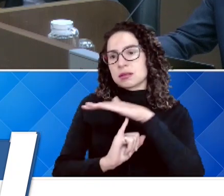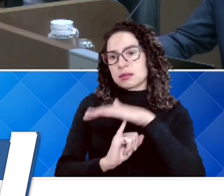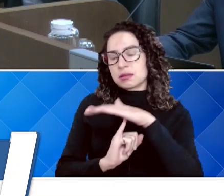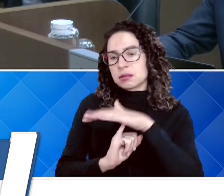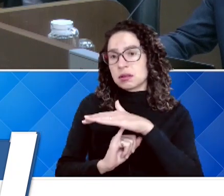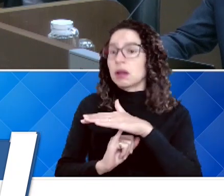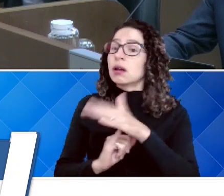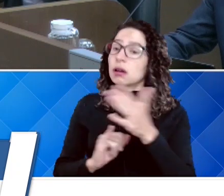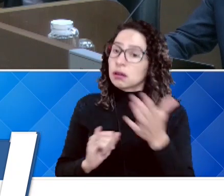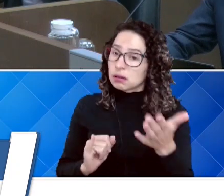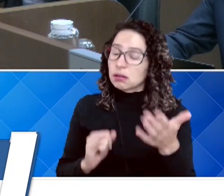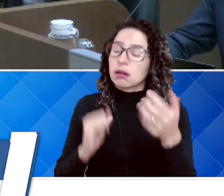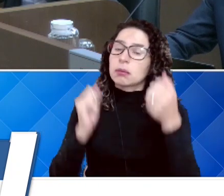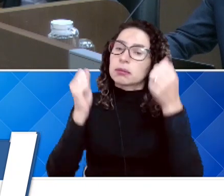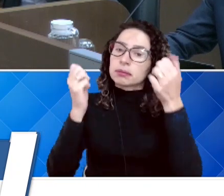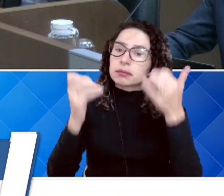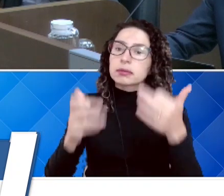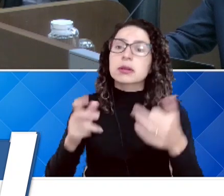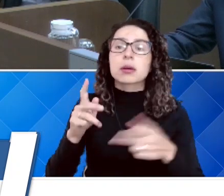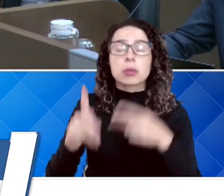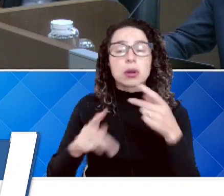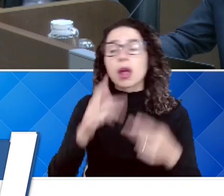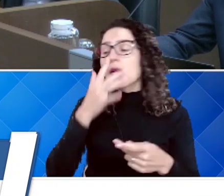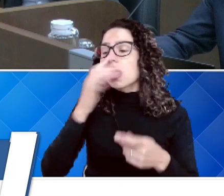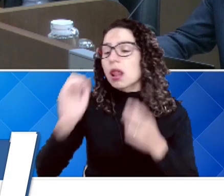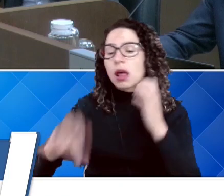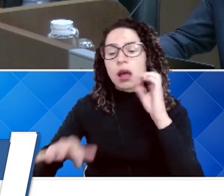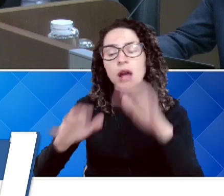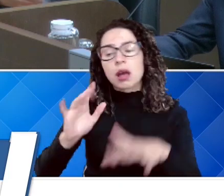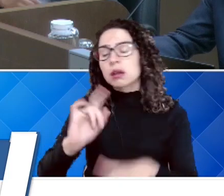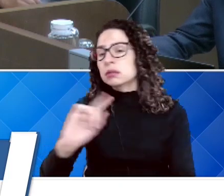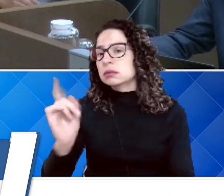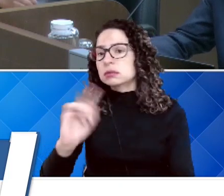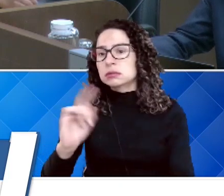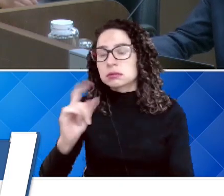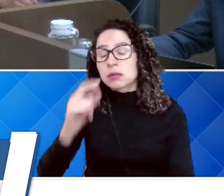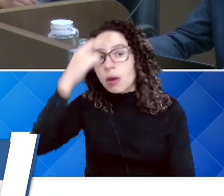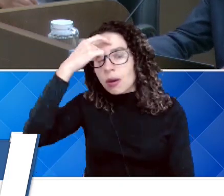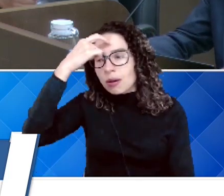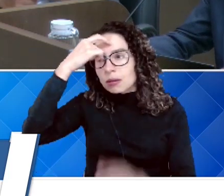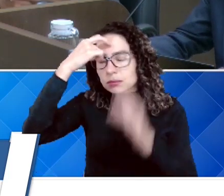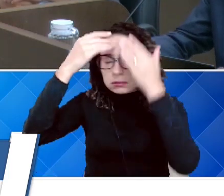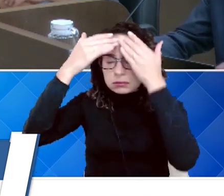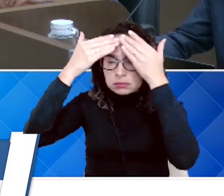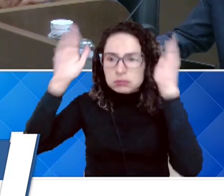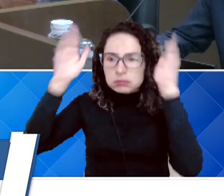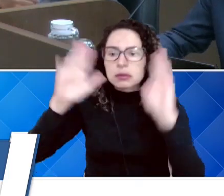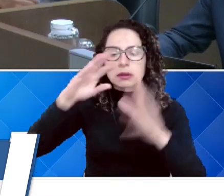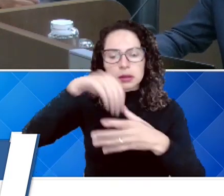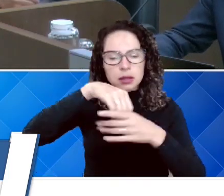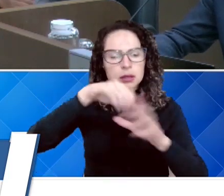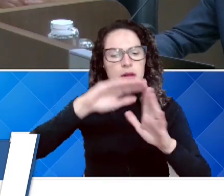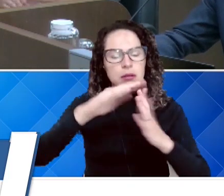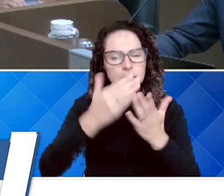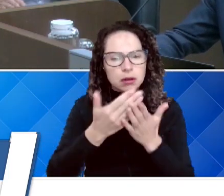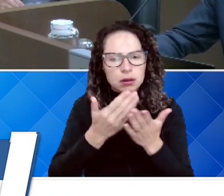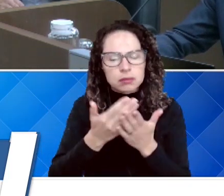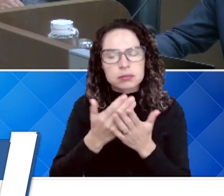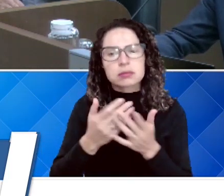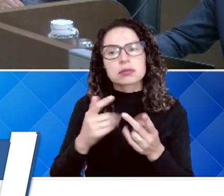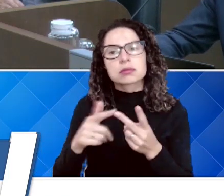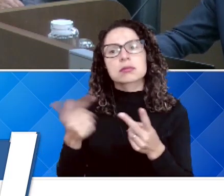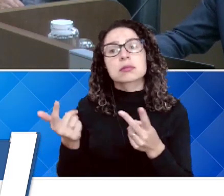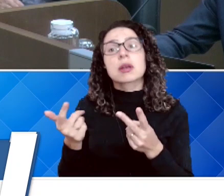orientar a população para não jogar lixo. Vamos conscientizar, vamos fazer um trabalho nas escolas,